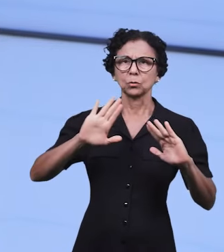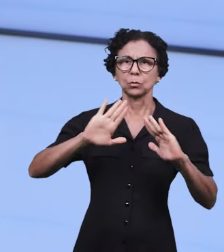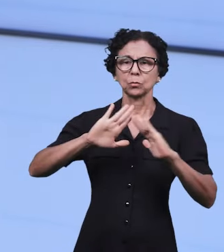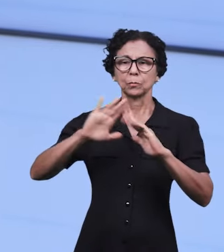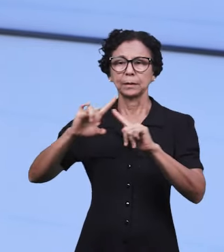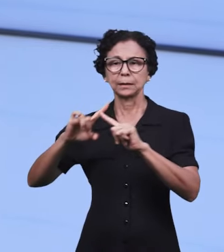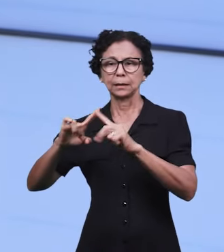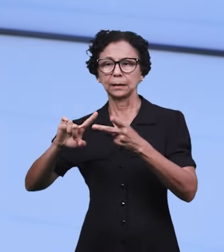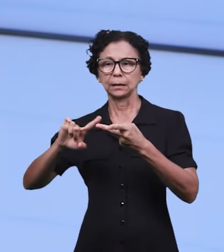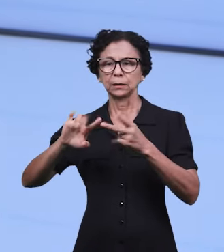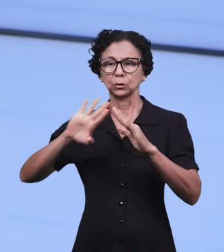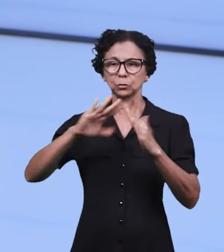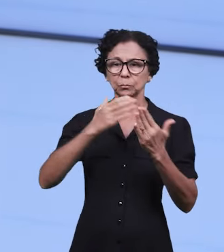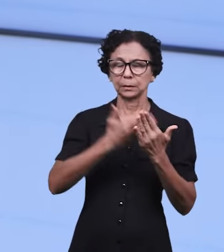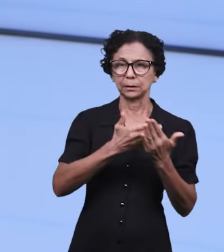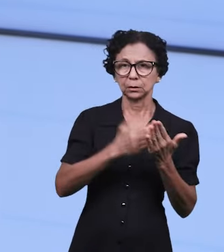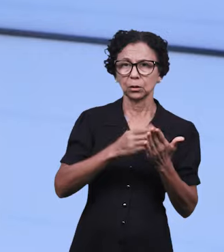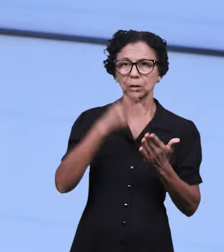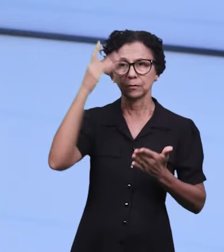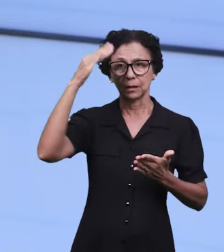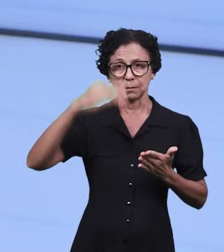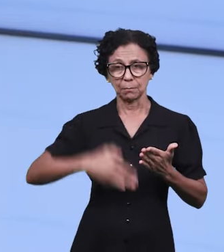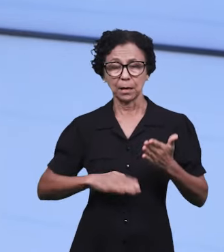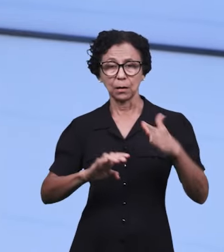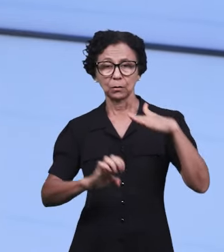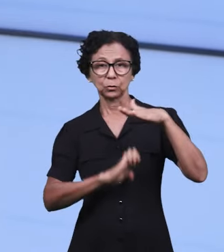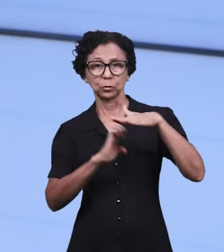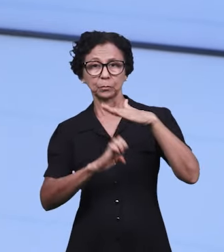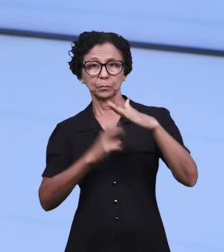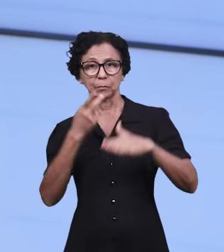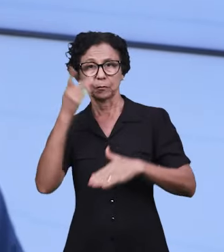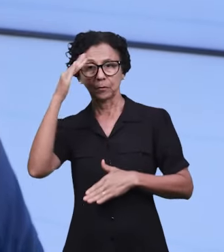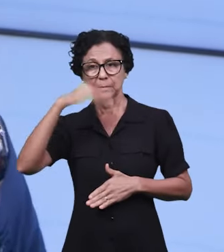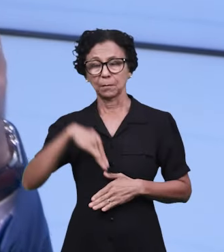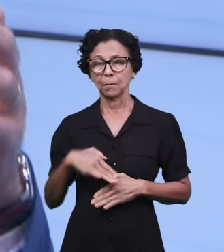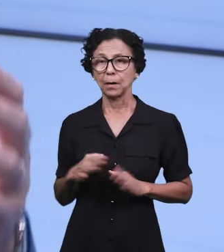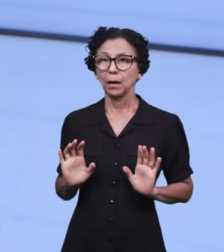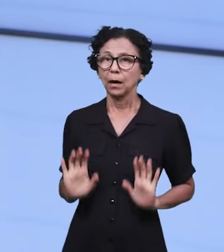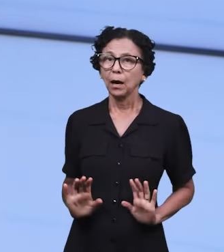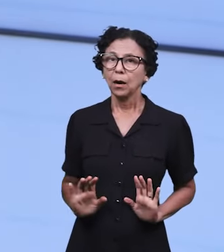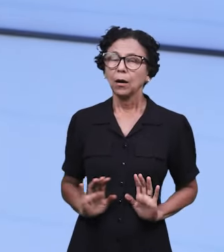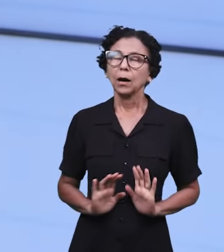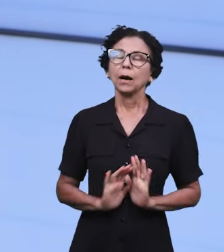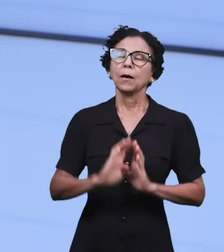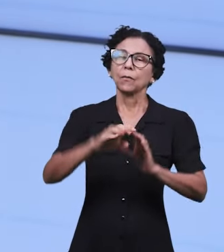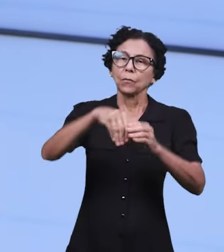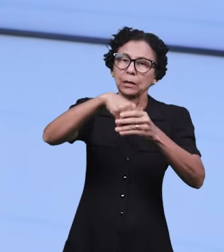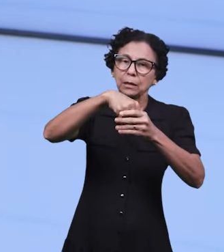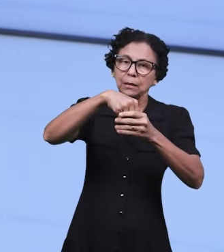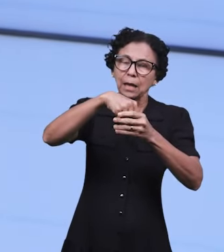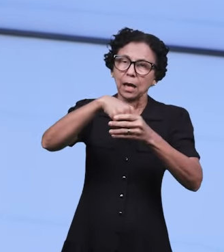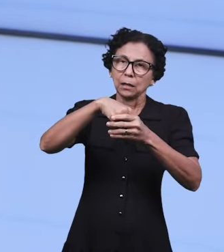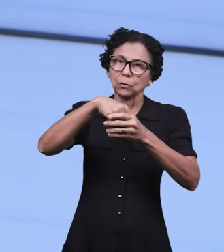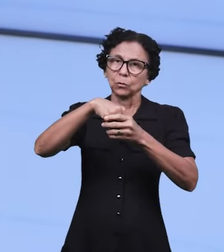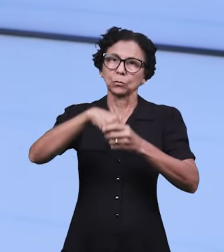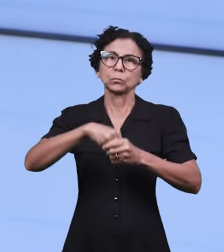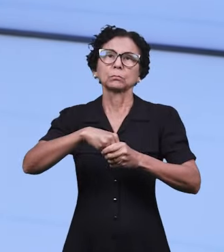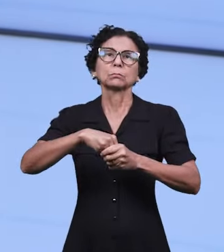mal de uma escola de uma igreja de uma empresa eu vou vou poder essa ofensa como difamação